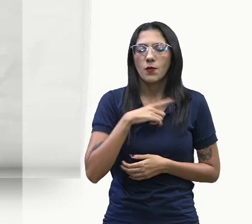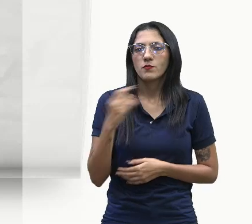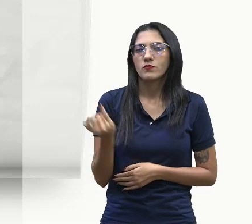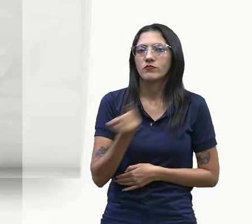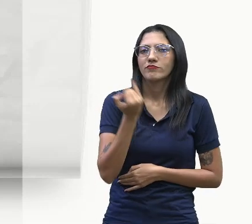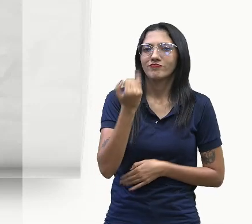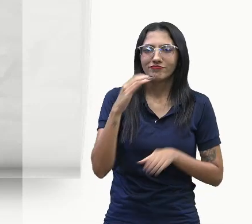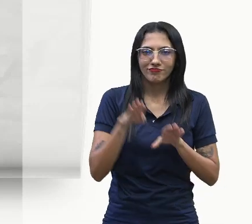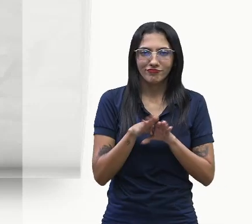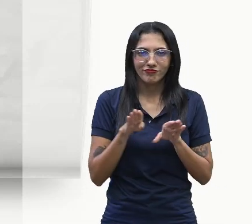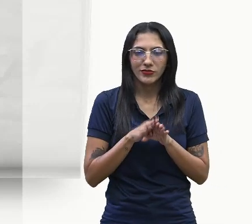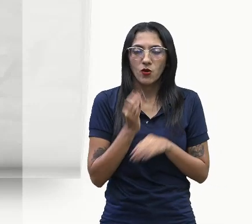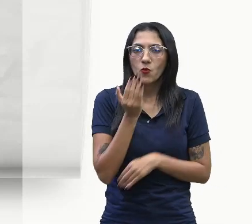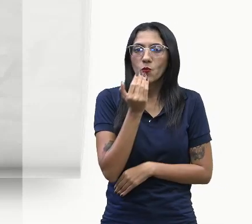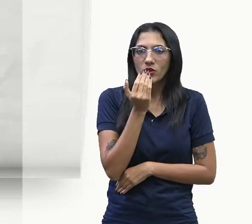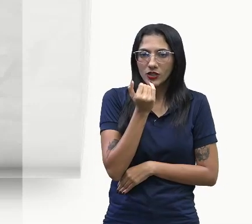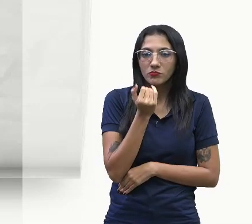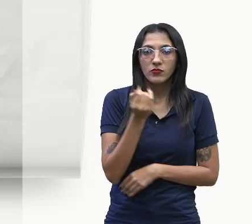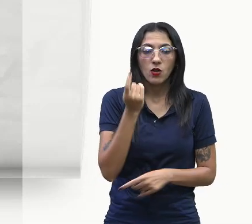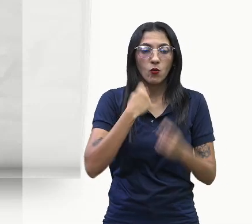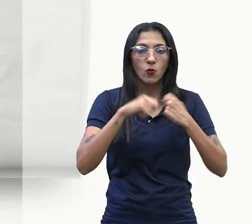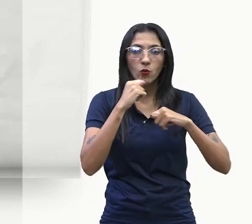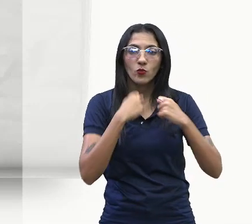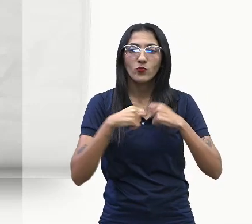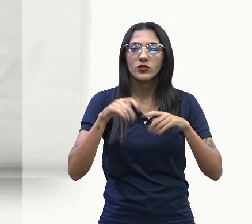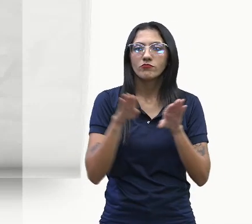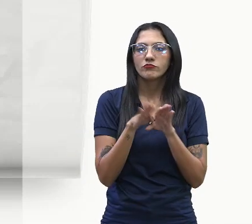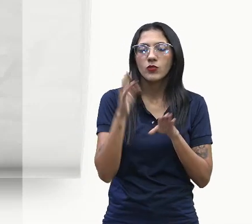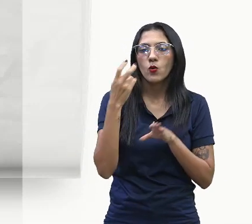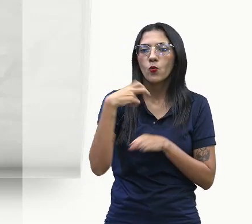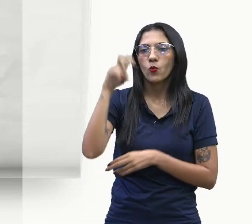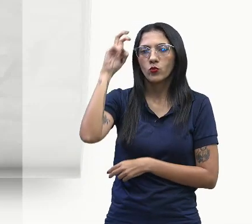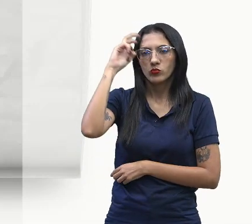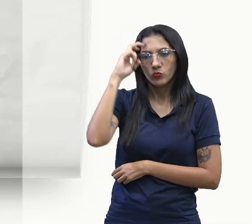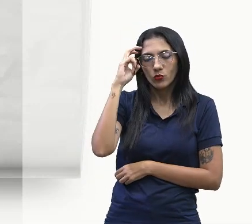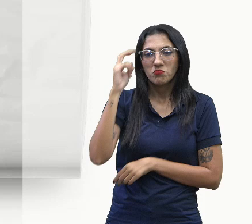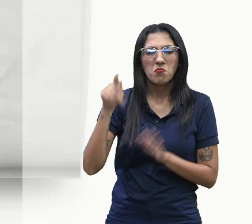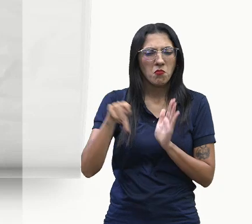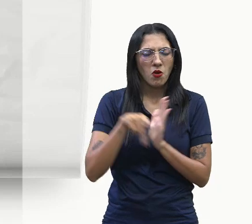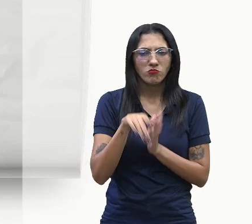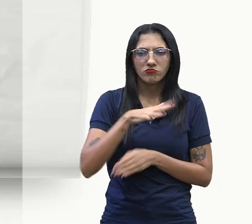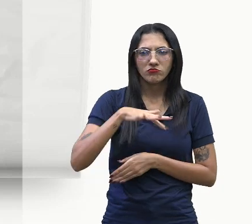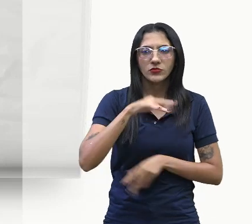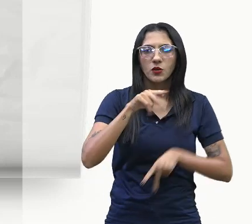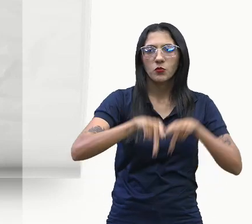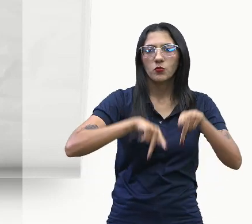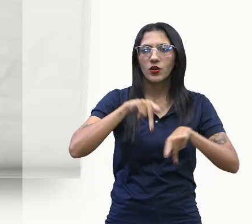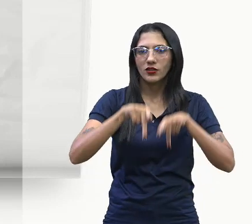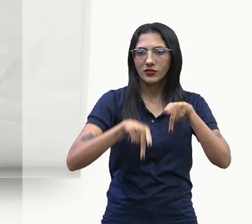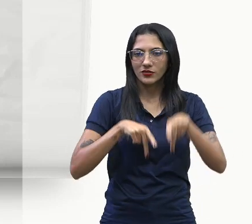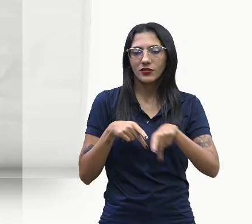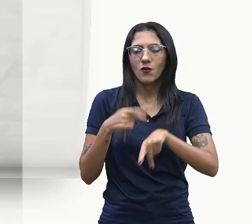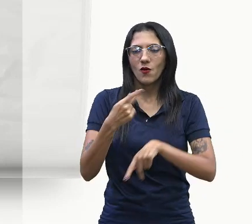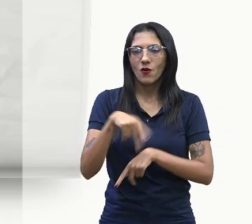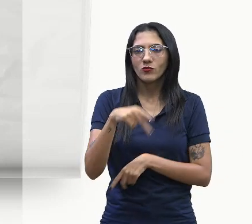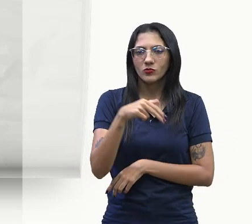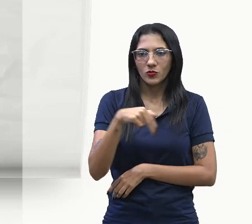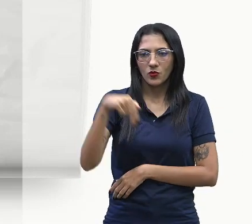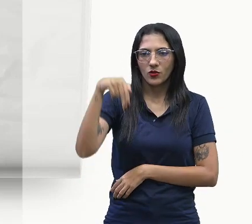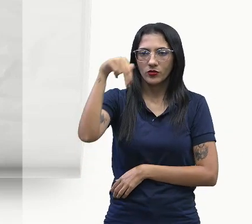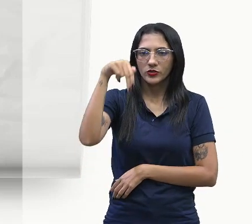na alimentação, economia e cultura das populações da região norte, sendo